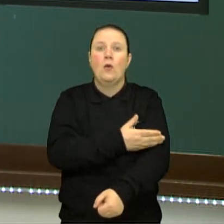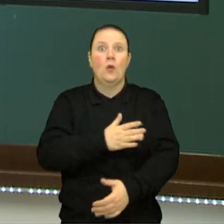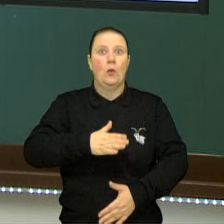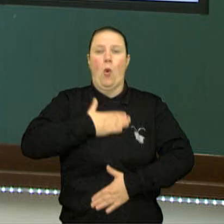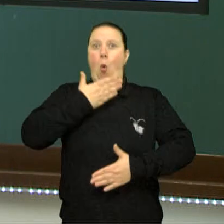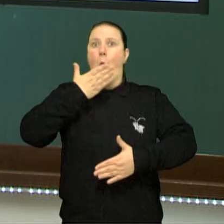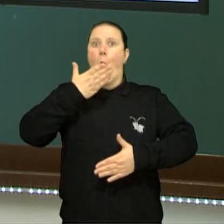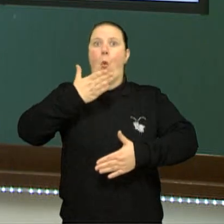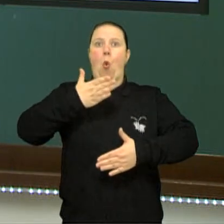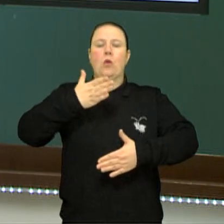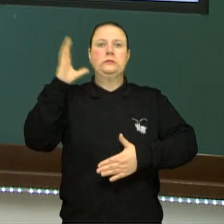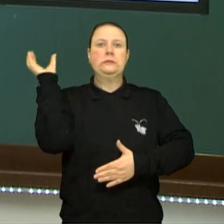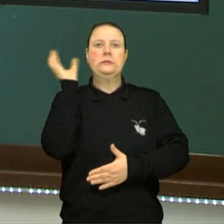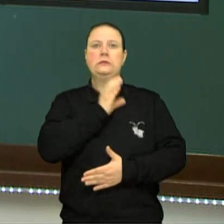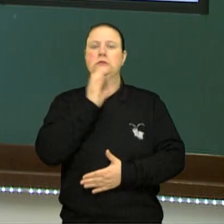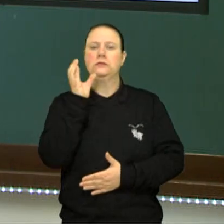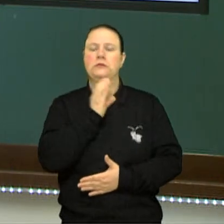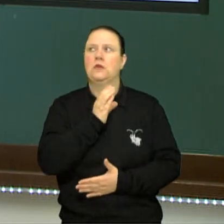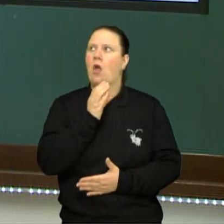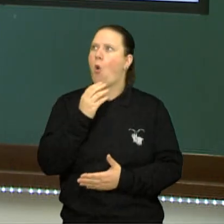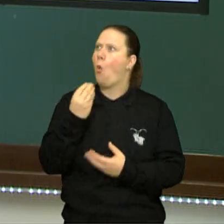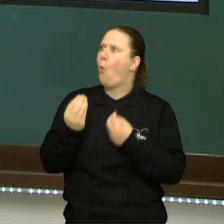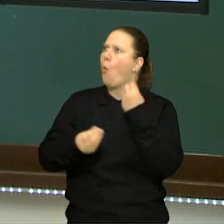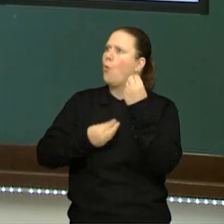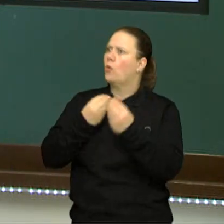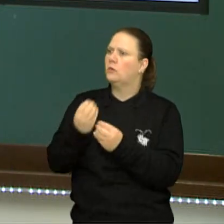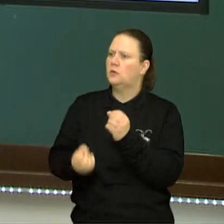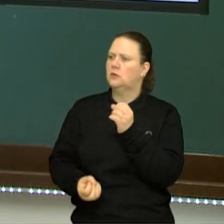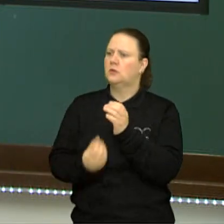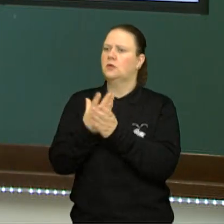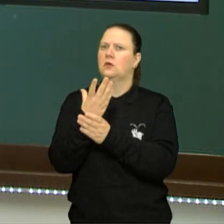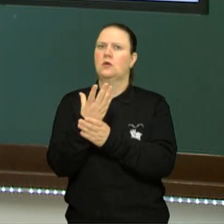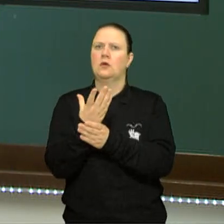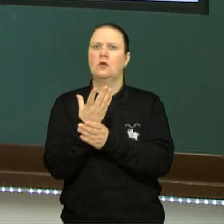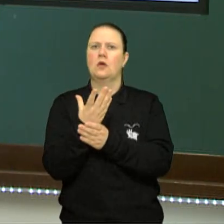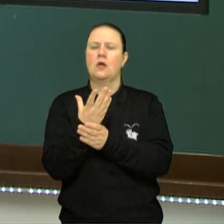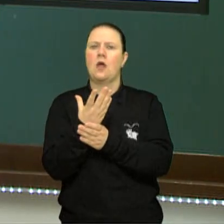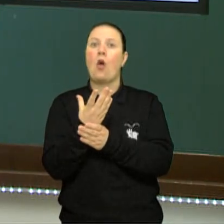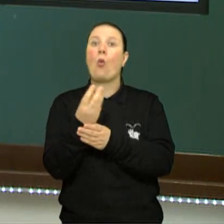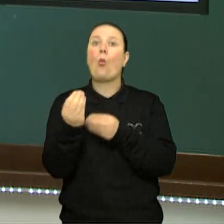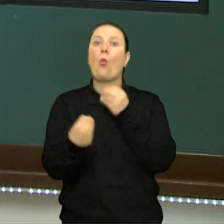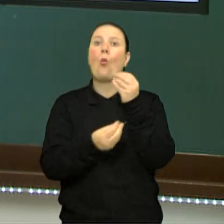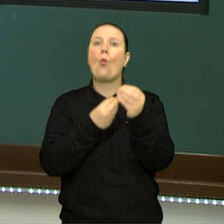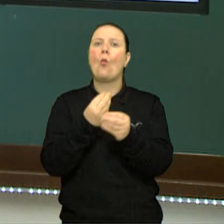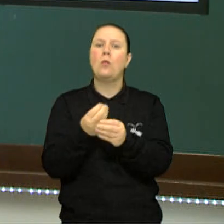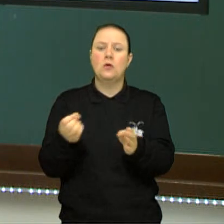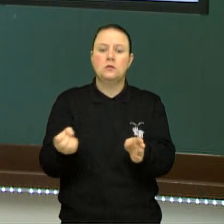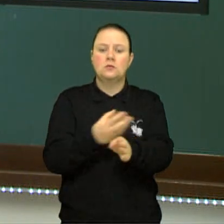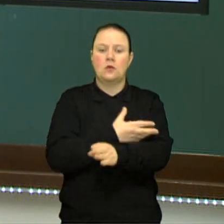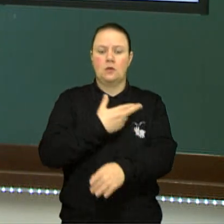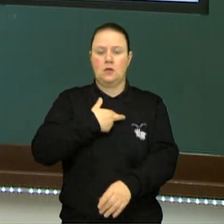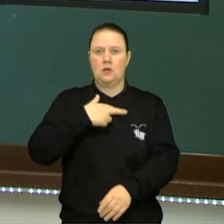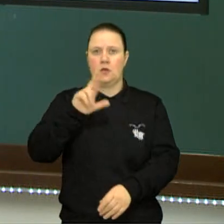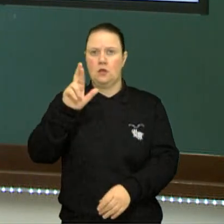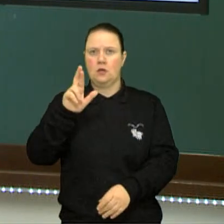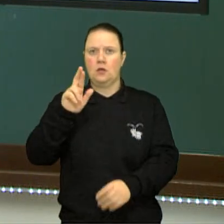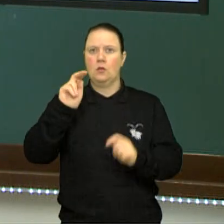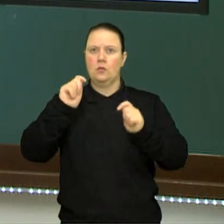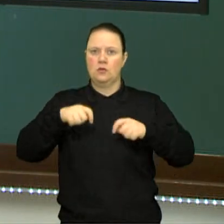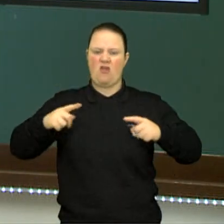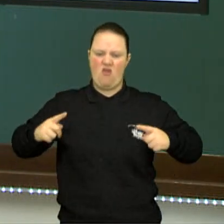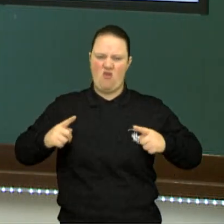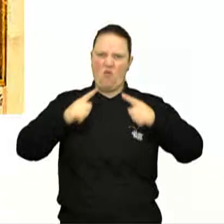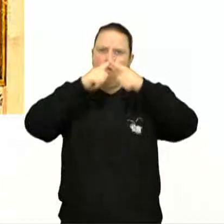repentinos, assim, né? Ninguém estava esperando o surgimento de uma nova religião que pudesse competir, inclusive, muitas vezes com o cristianismo